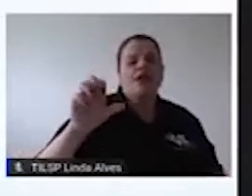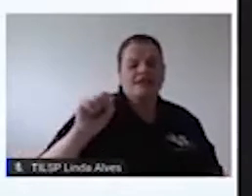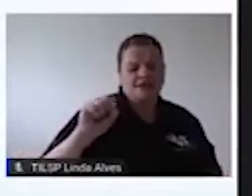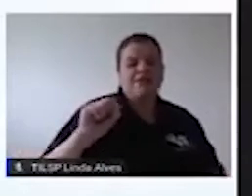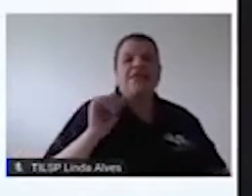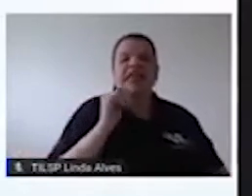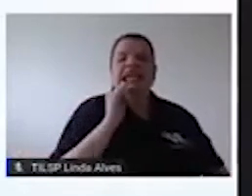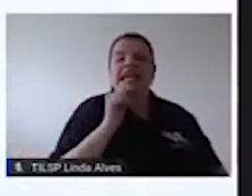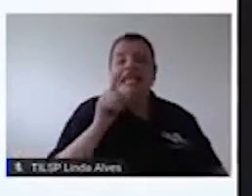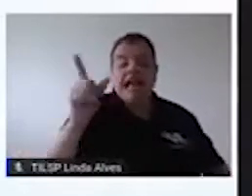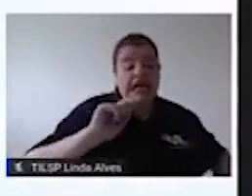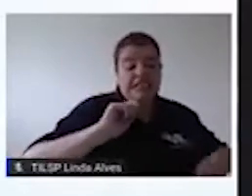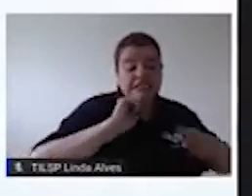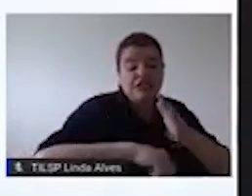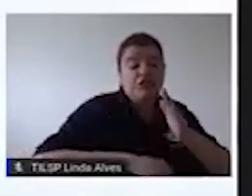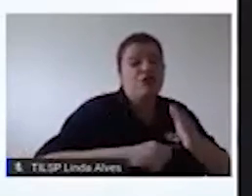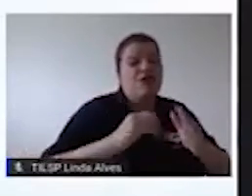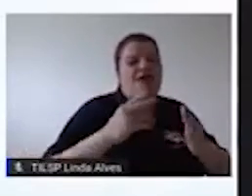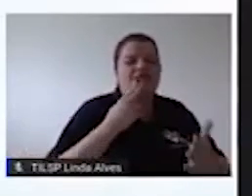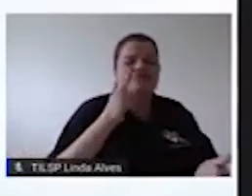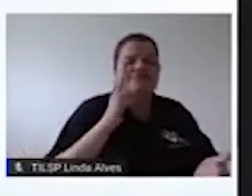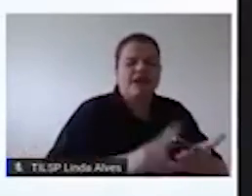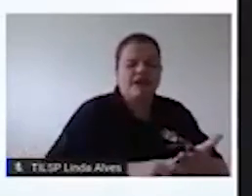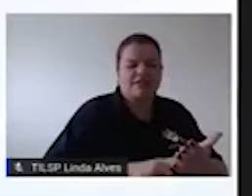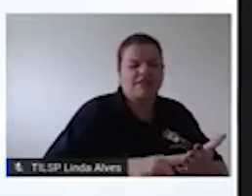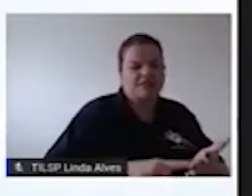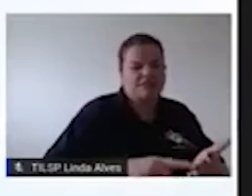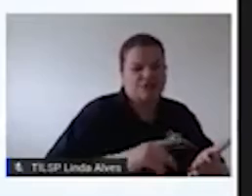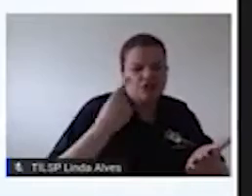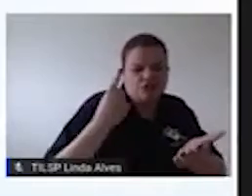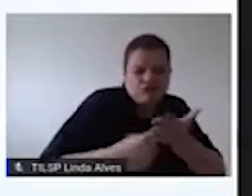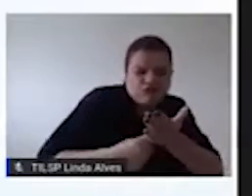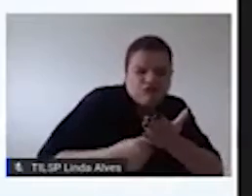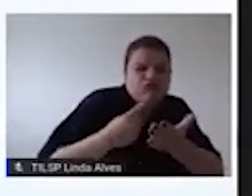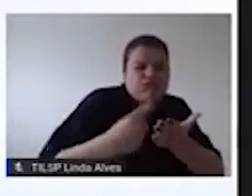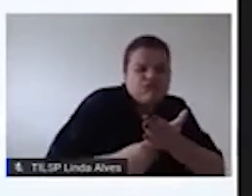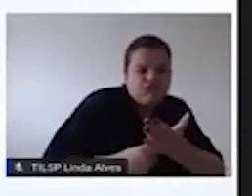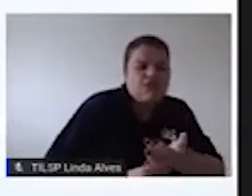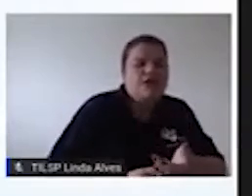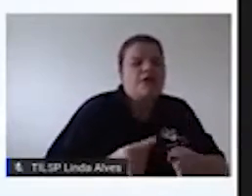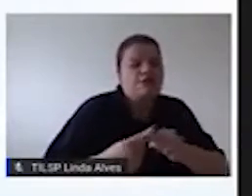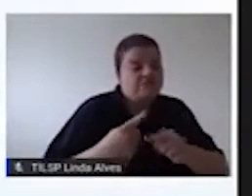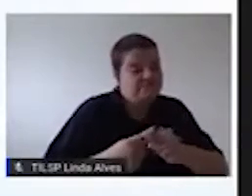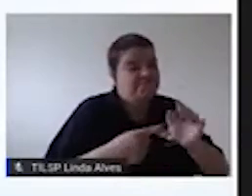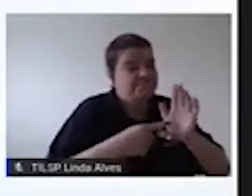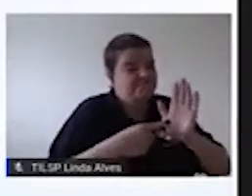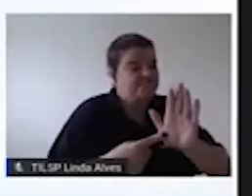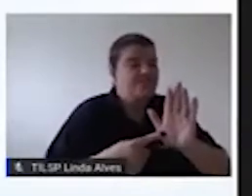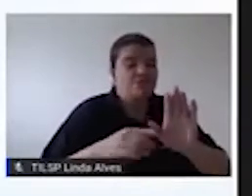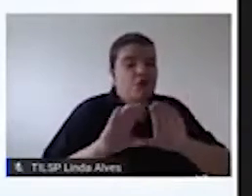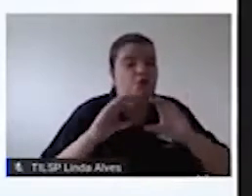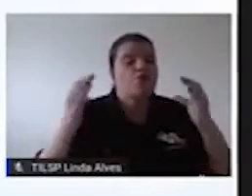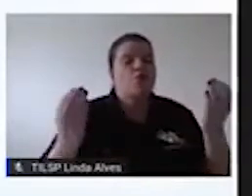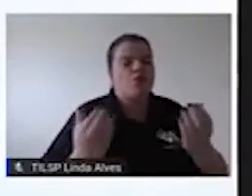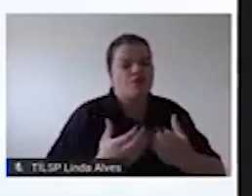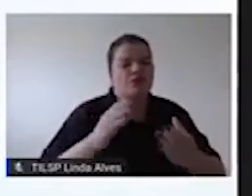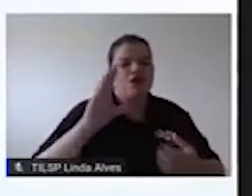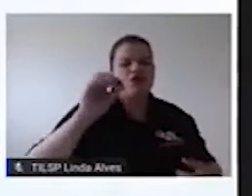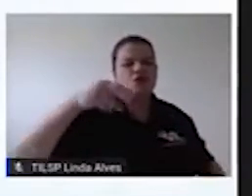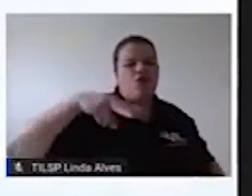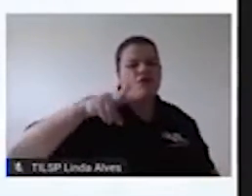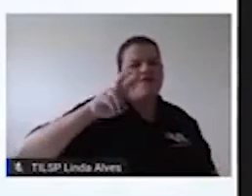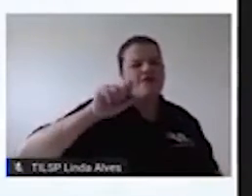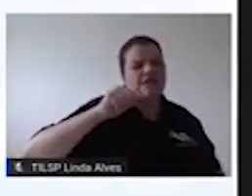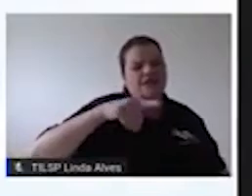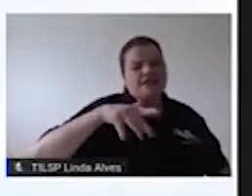né, de compromisso, como também na representação da nossa confederação. As outras